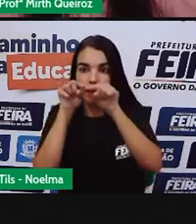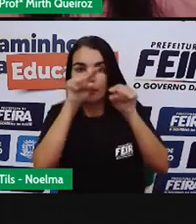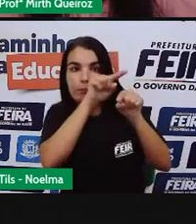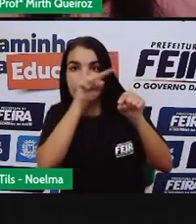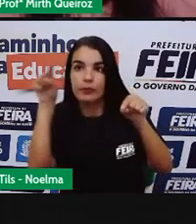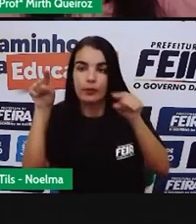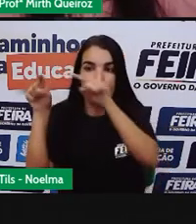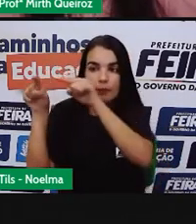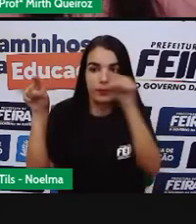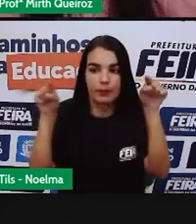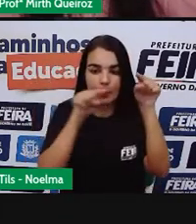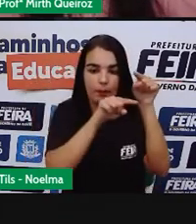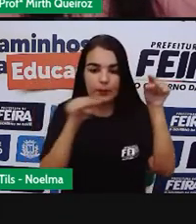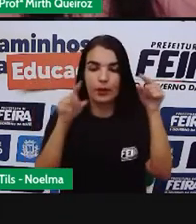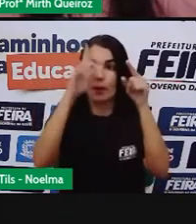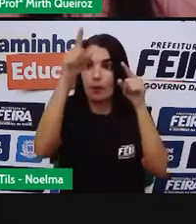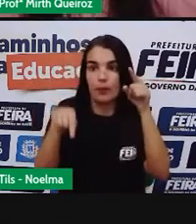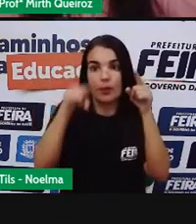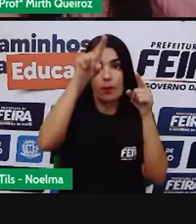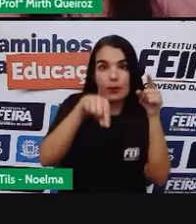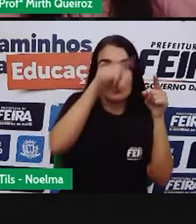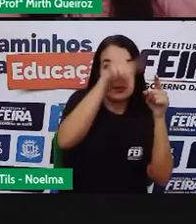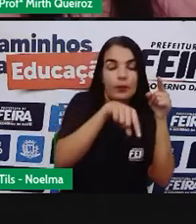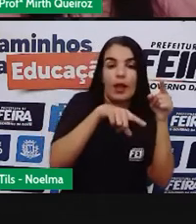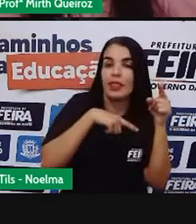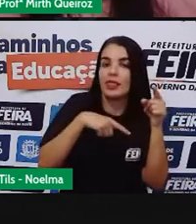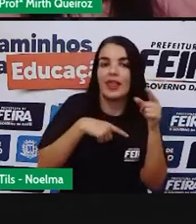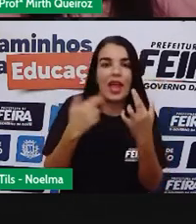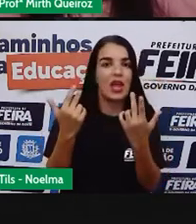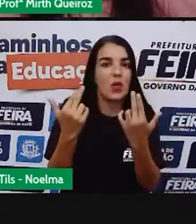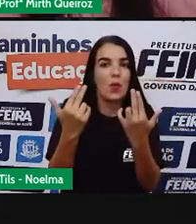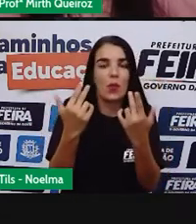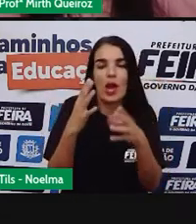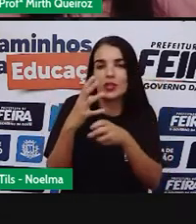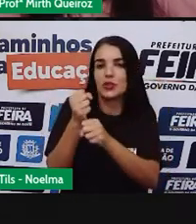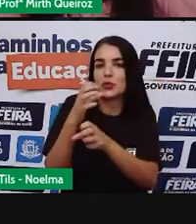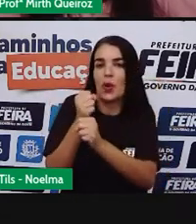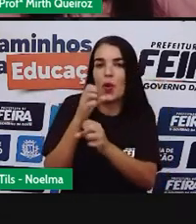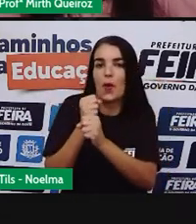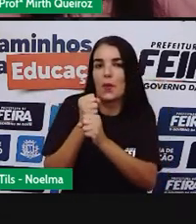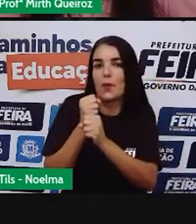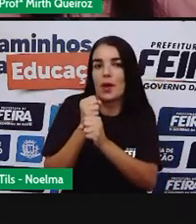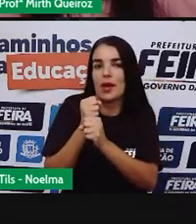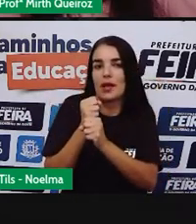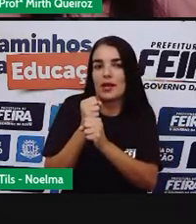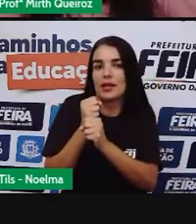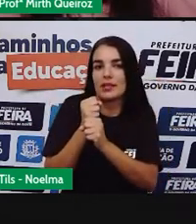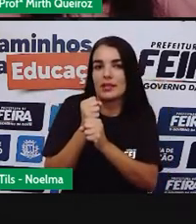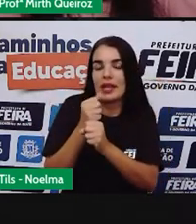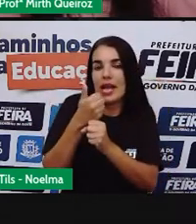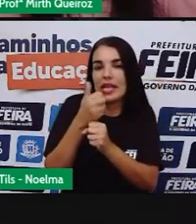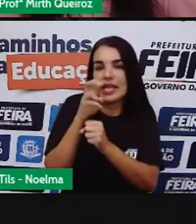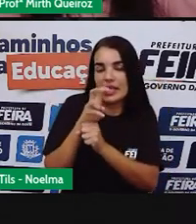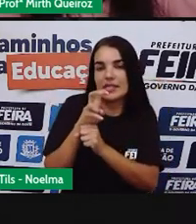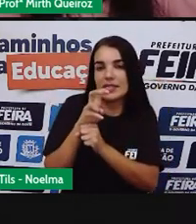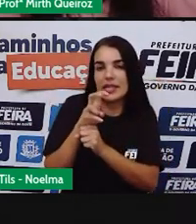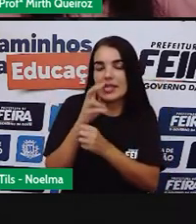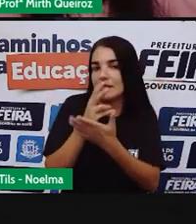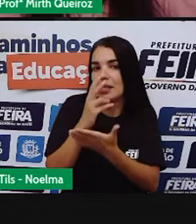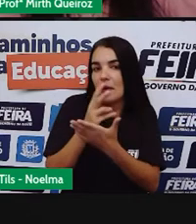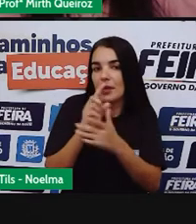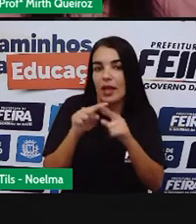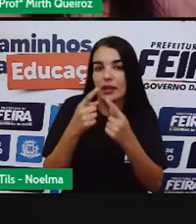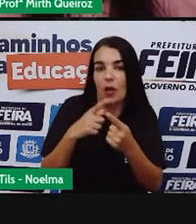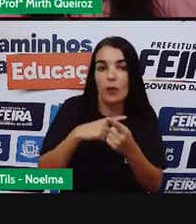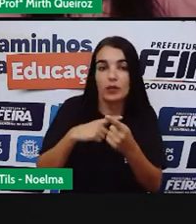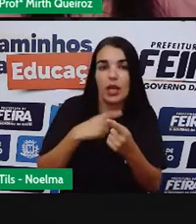diagonal quanto na vertical, na horizontal, tem sempre que dar o numeral 15. Então, eu vou dar para